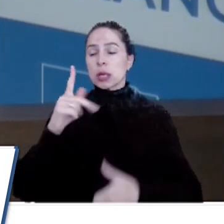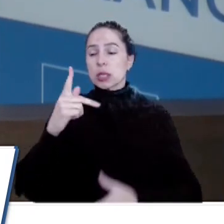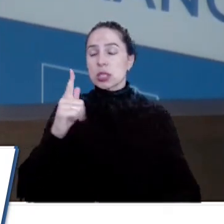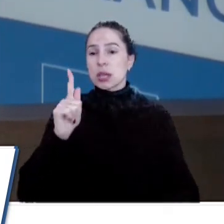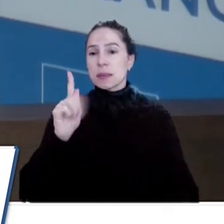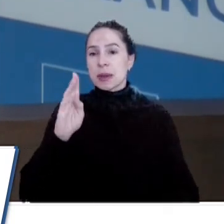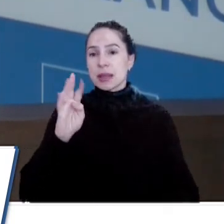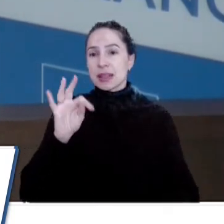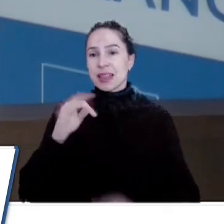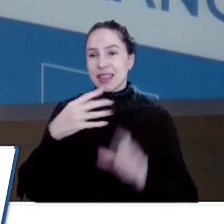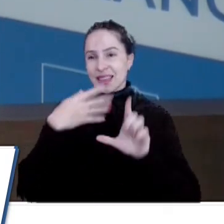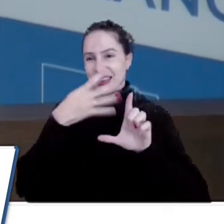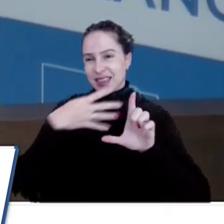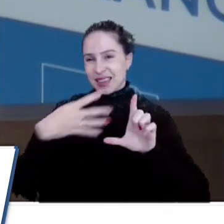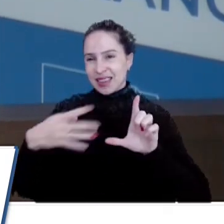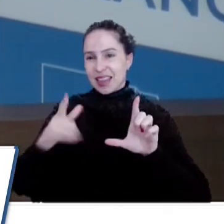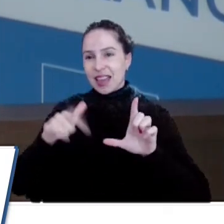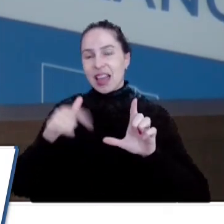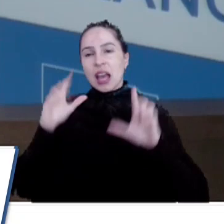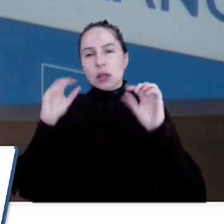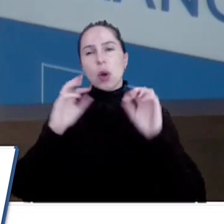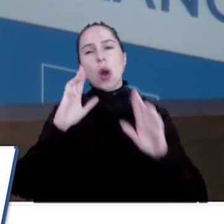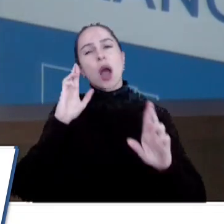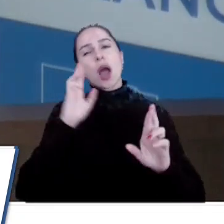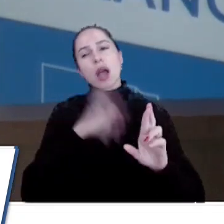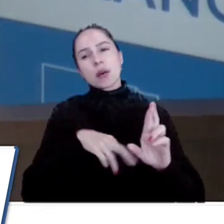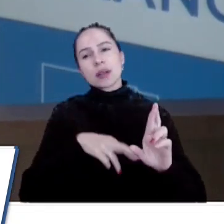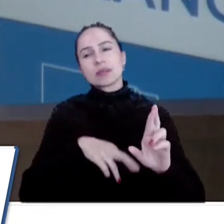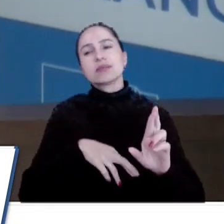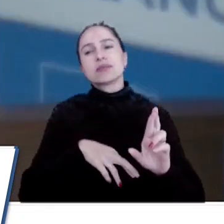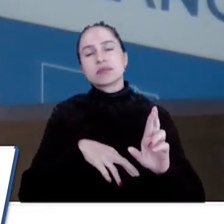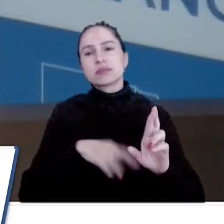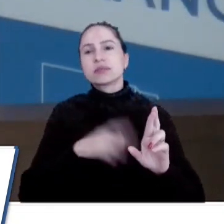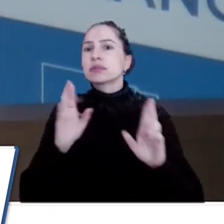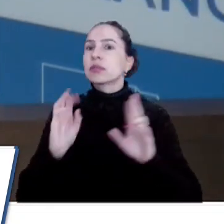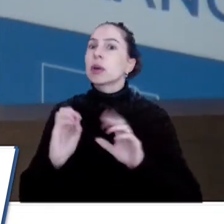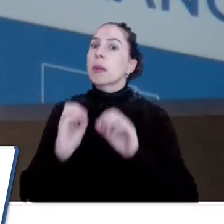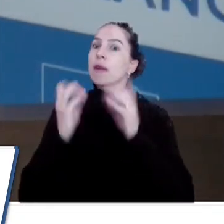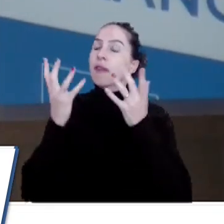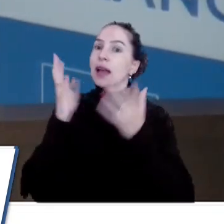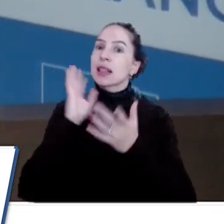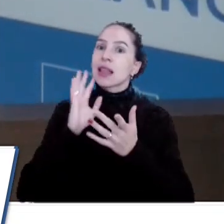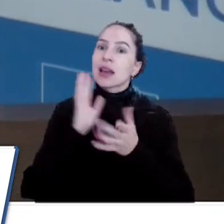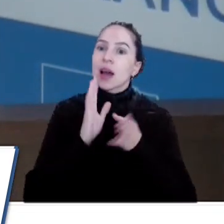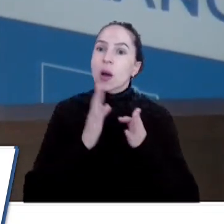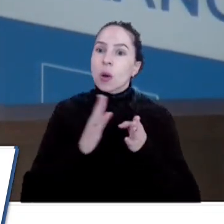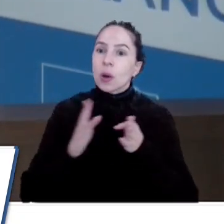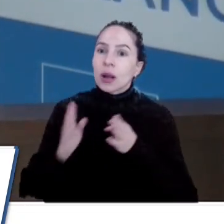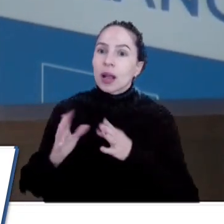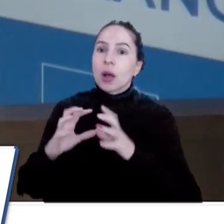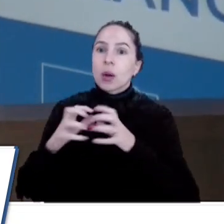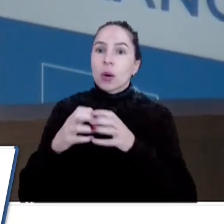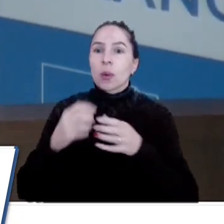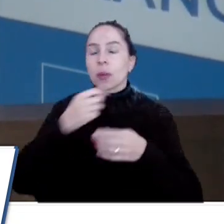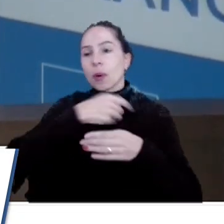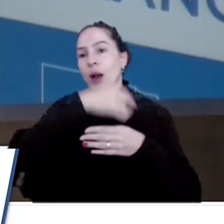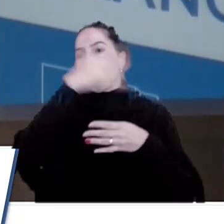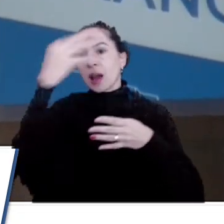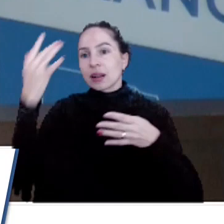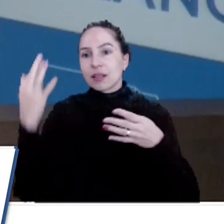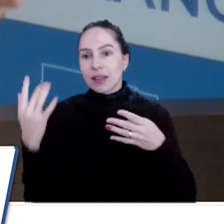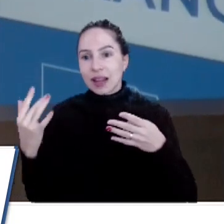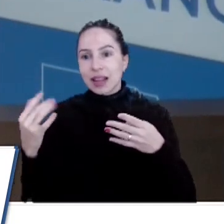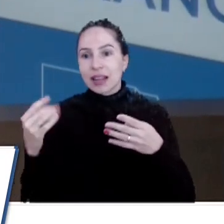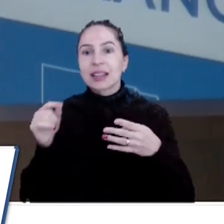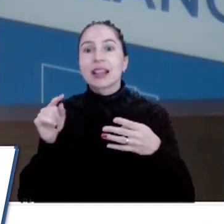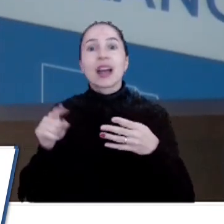a noite reconhecer. Puxa vida! Uma festa muito legal, organizada pelo coletivo Arco-Íris, e que